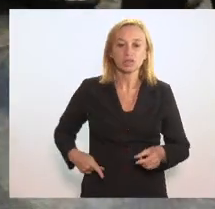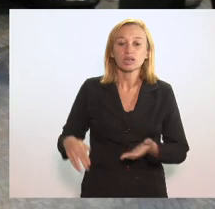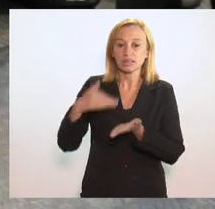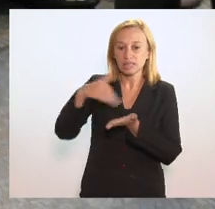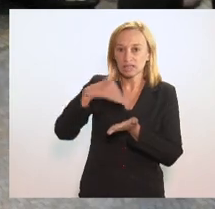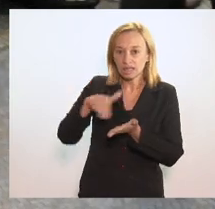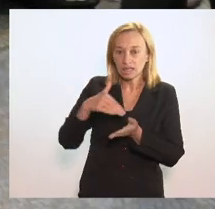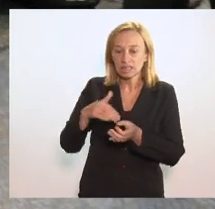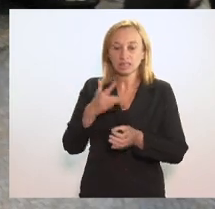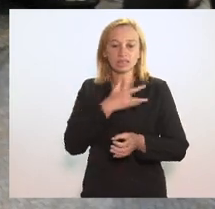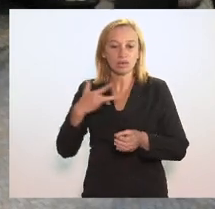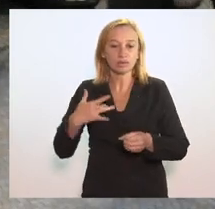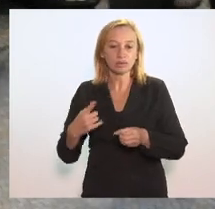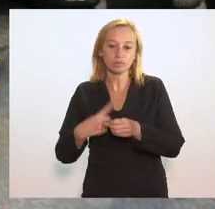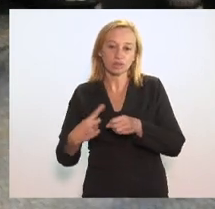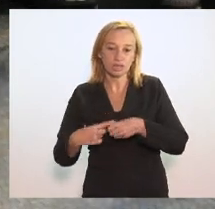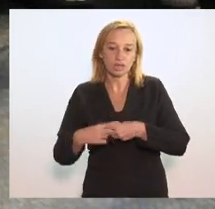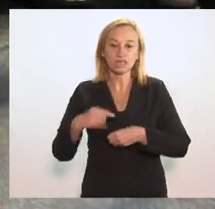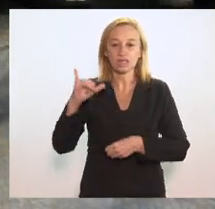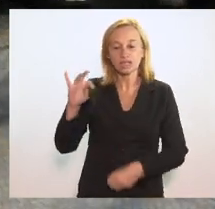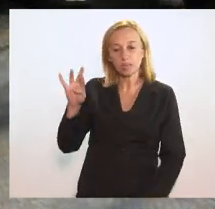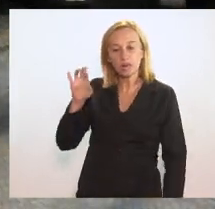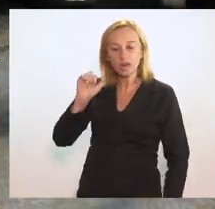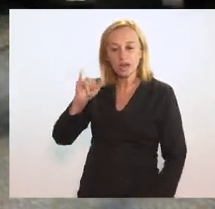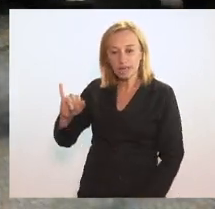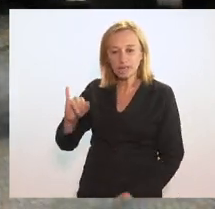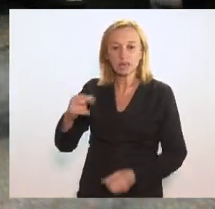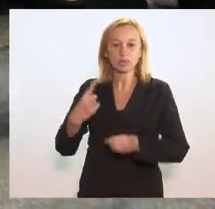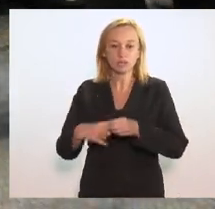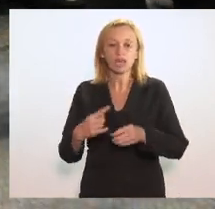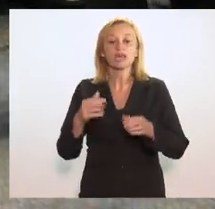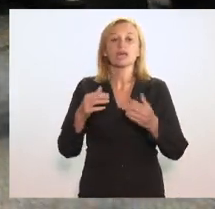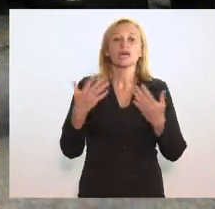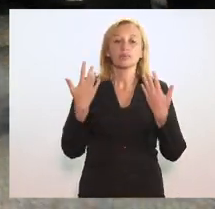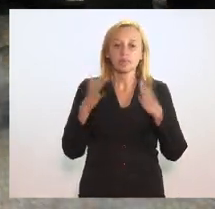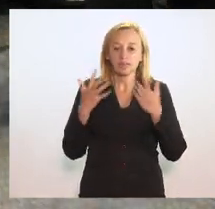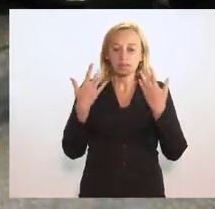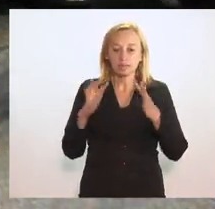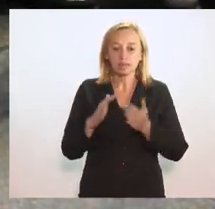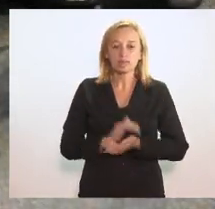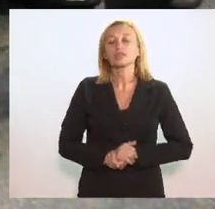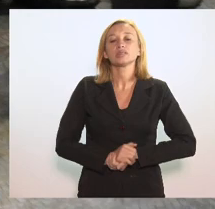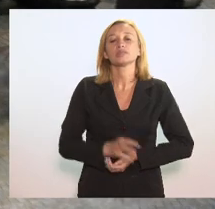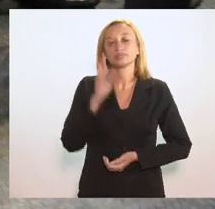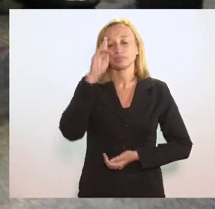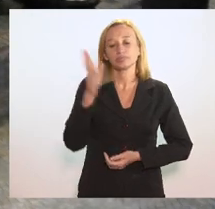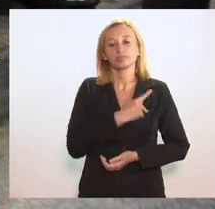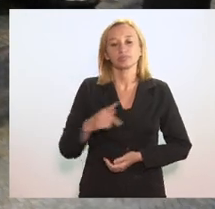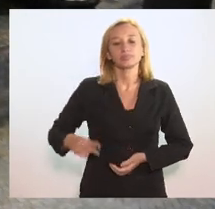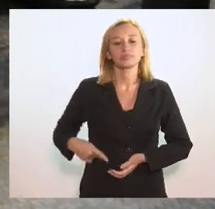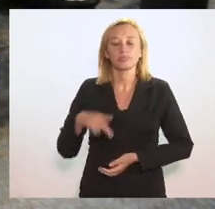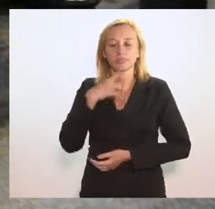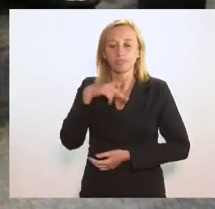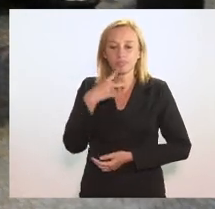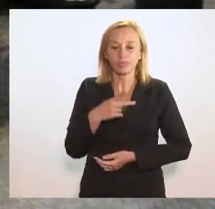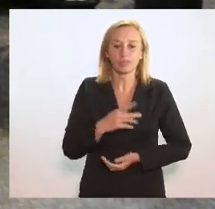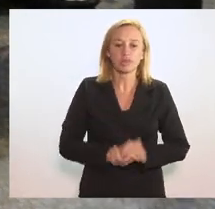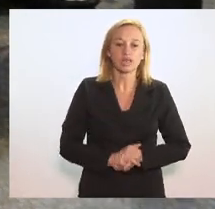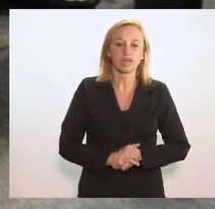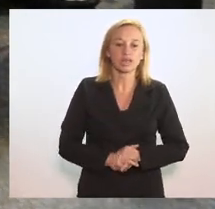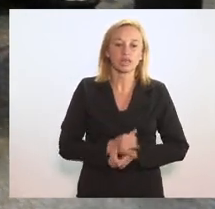o secretário de Saúde do município de Itaboraí também esteve presente. E eu quero lamentar aqui, senhor presidente, a falta